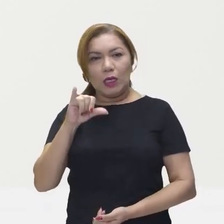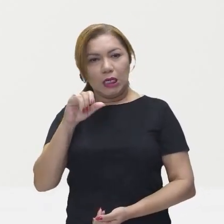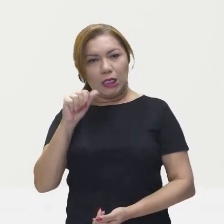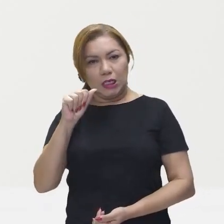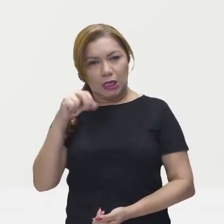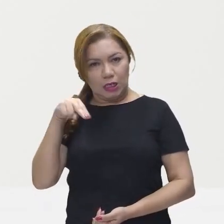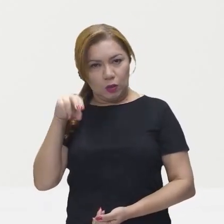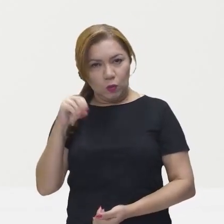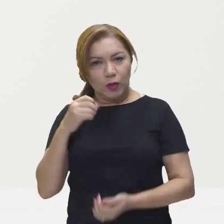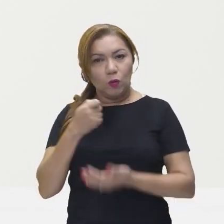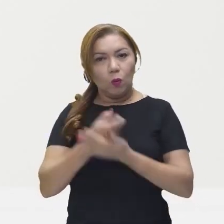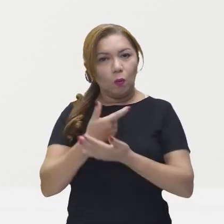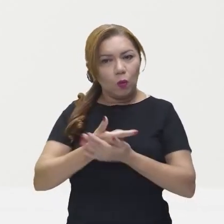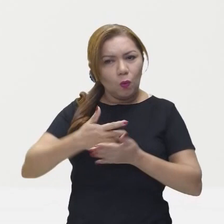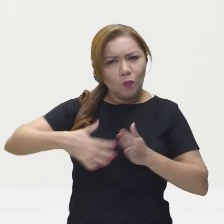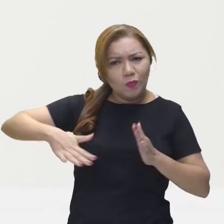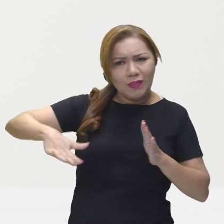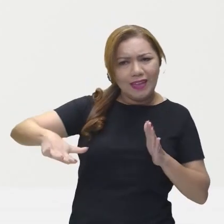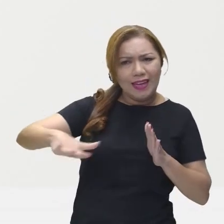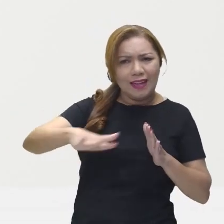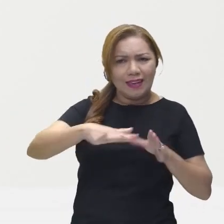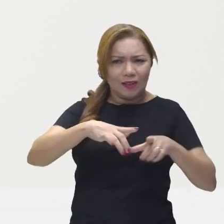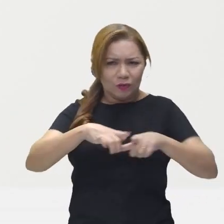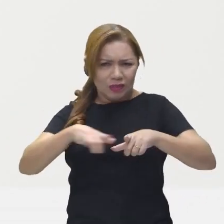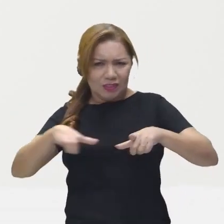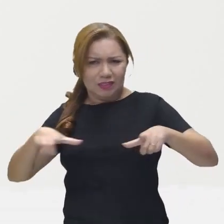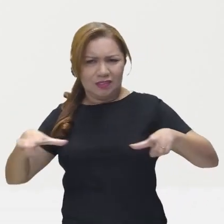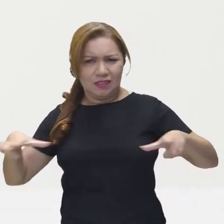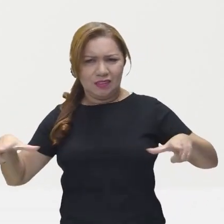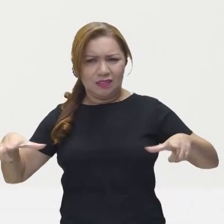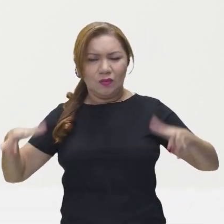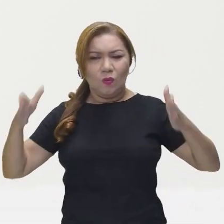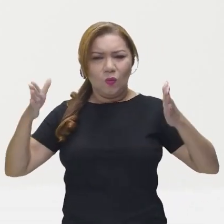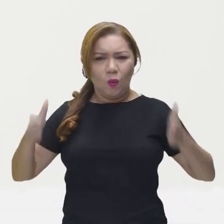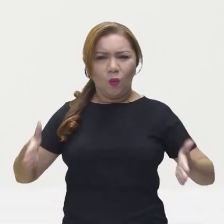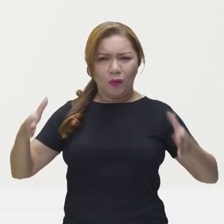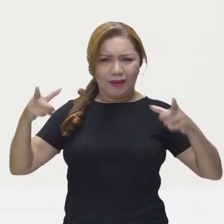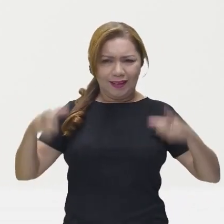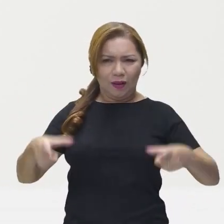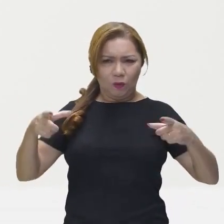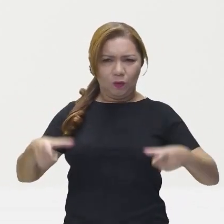as seguintes dimensões. Essas dimensões que estão aparecendo para você na tela.